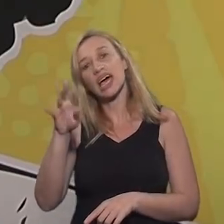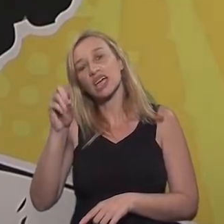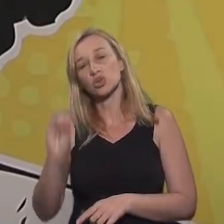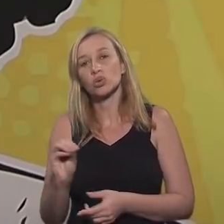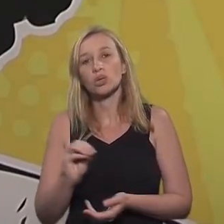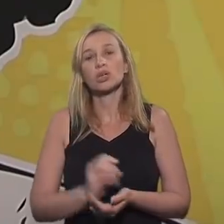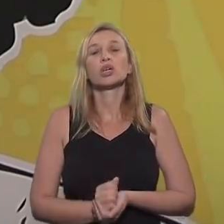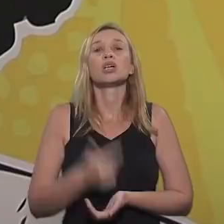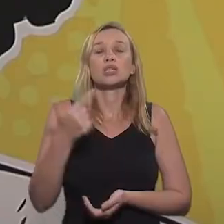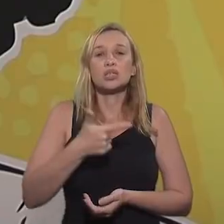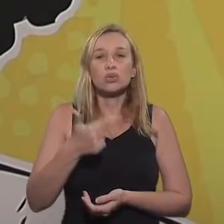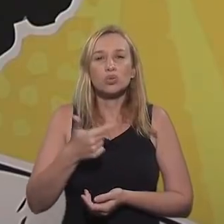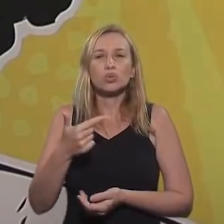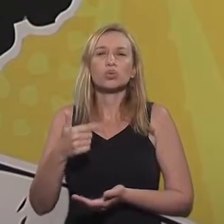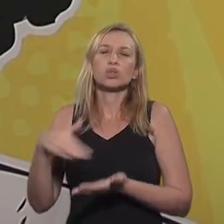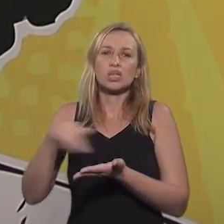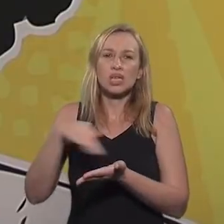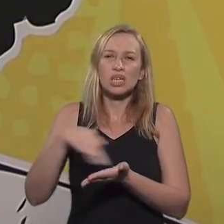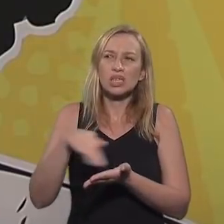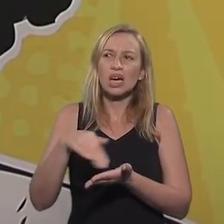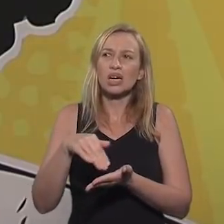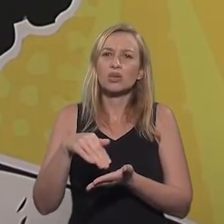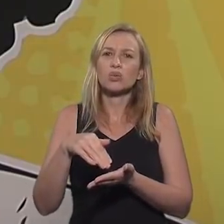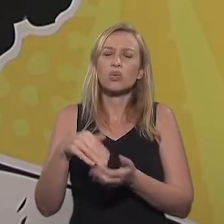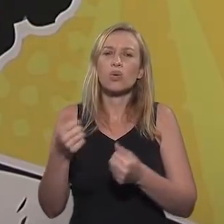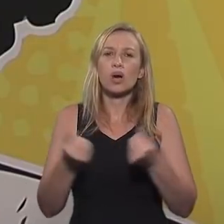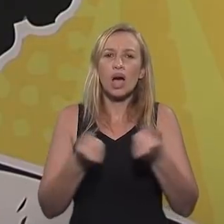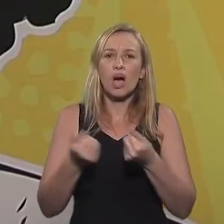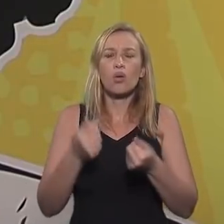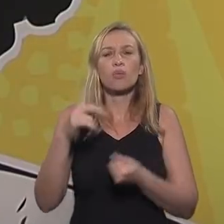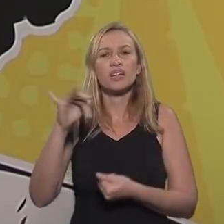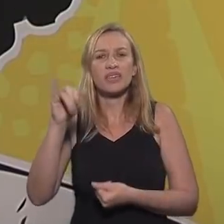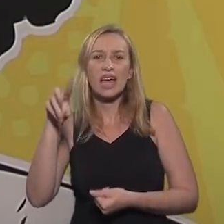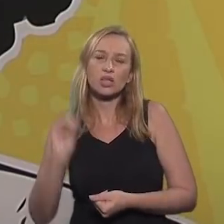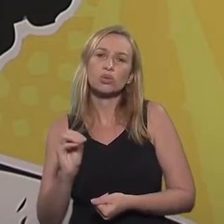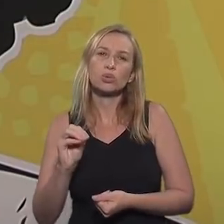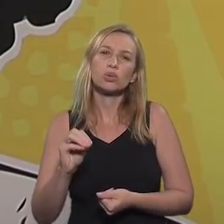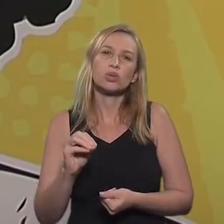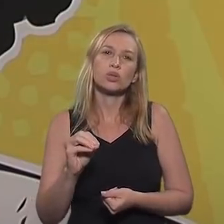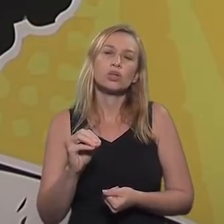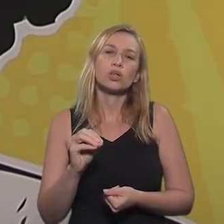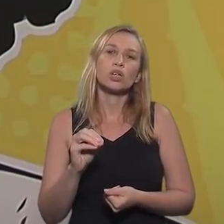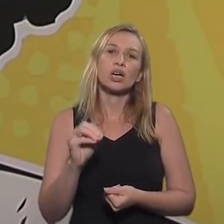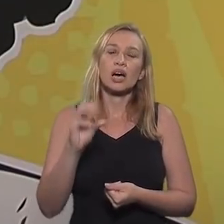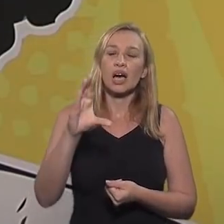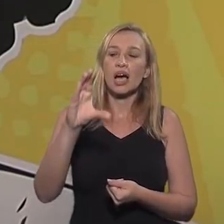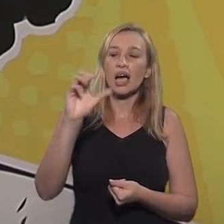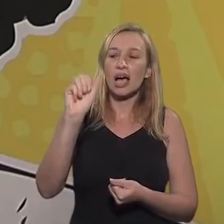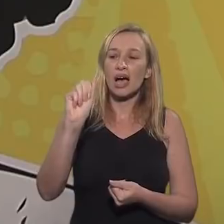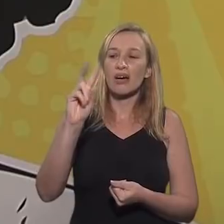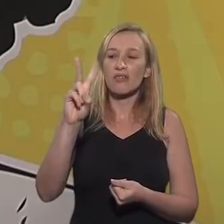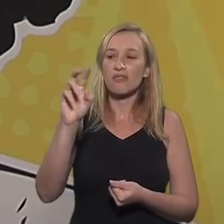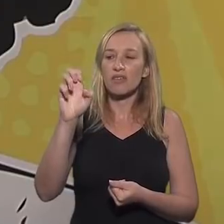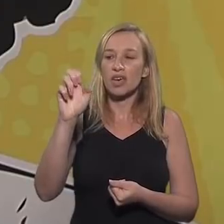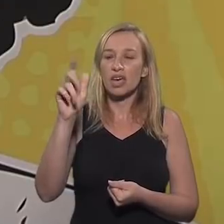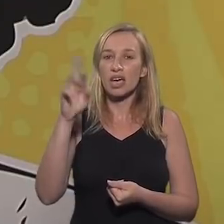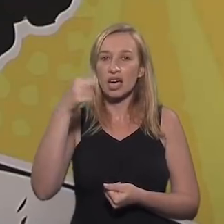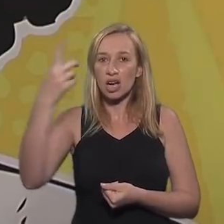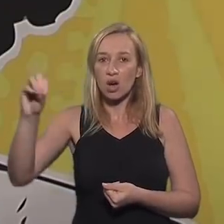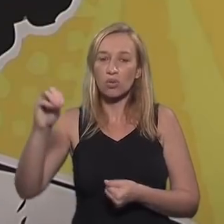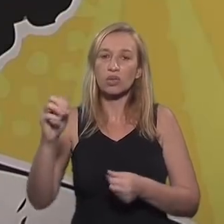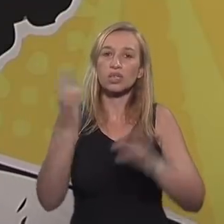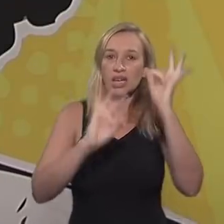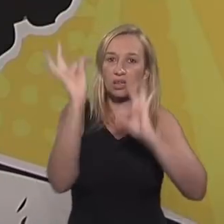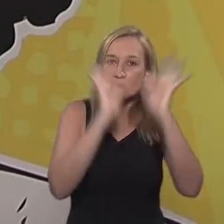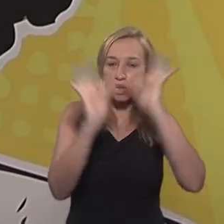em relação aos blindados. Tem, segundo o secretário, da ordem de 30 blindados, um blindado como o Caveirão,